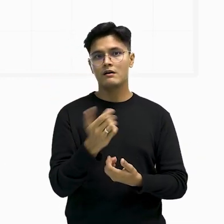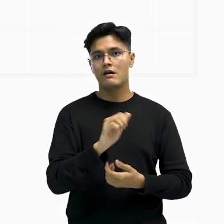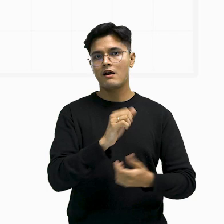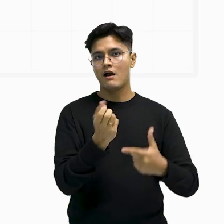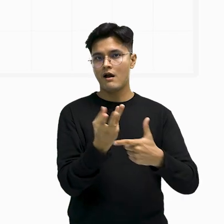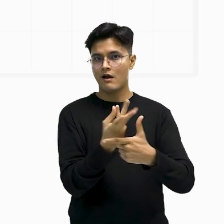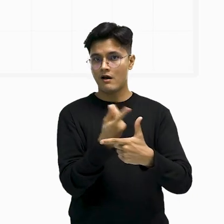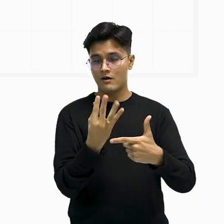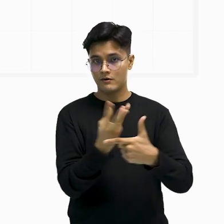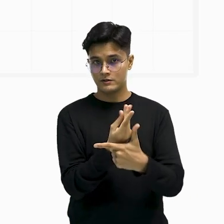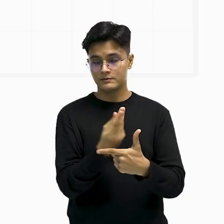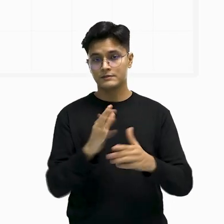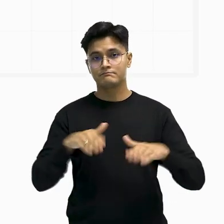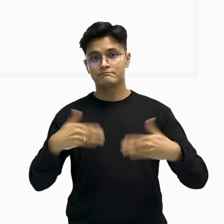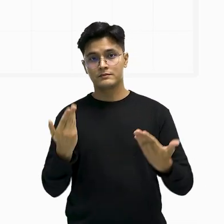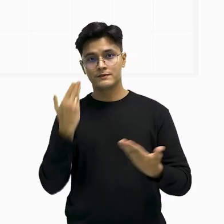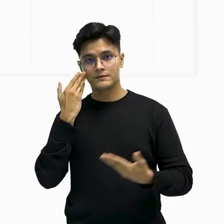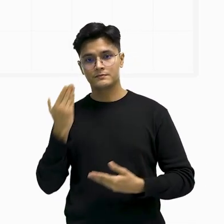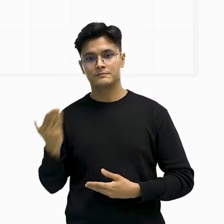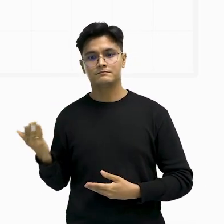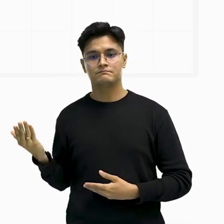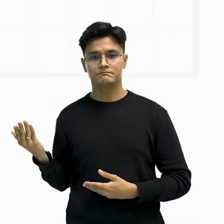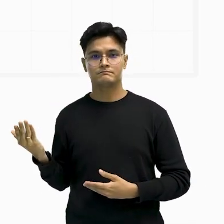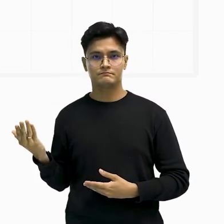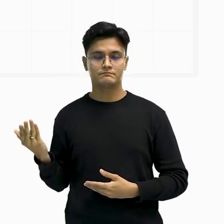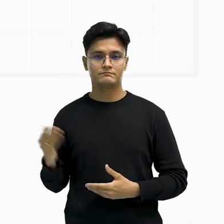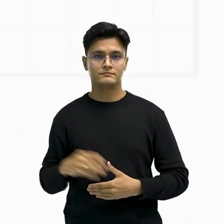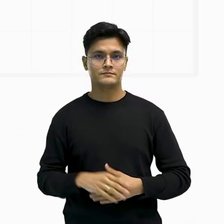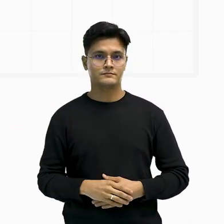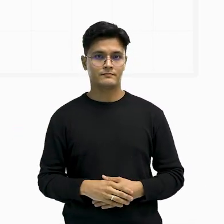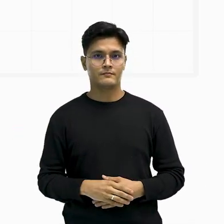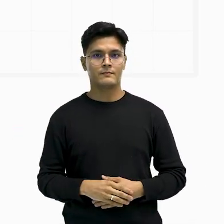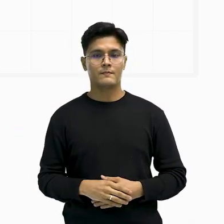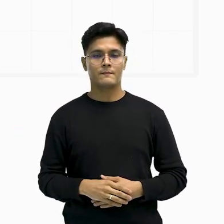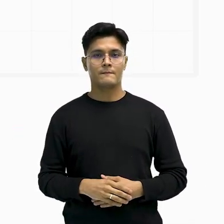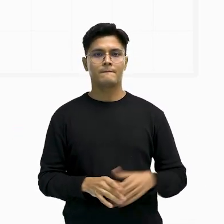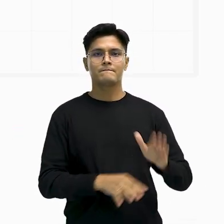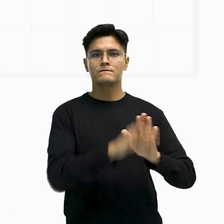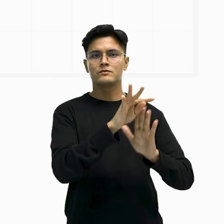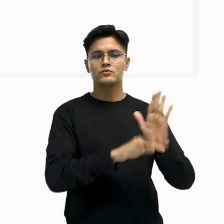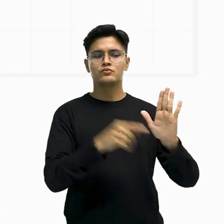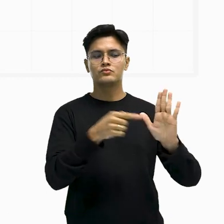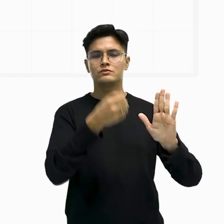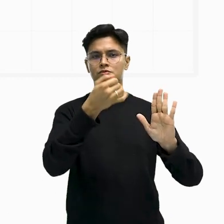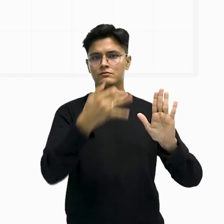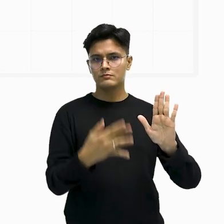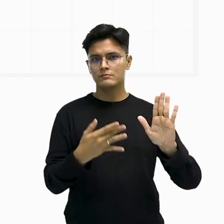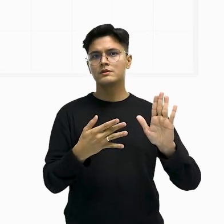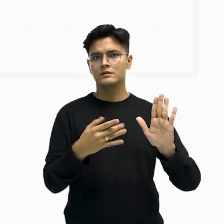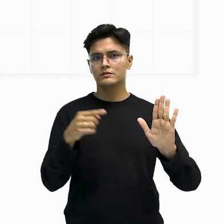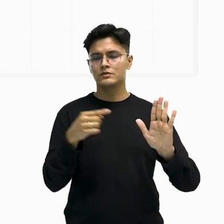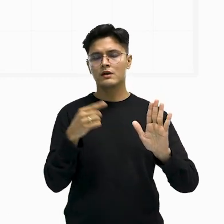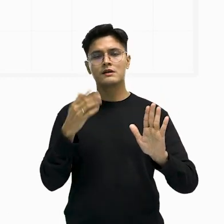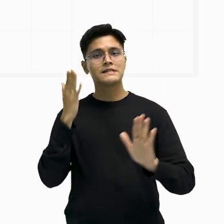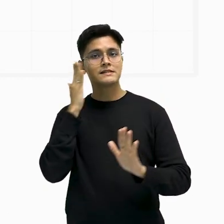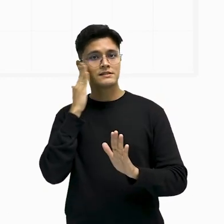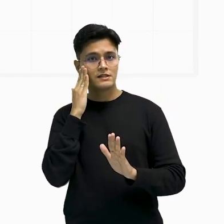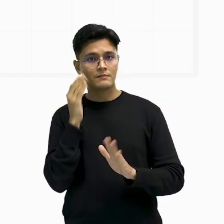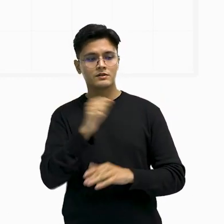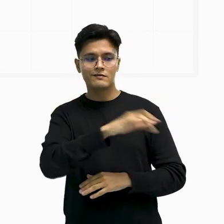aí. Então veja que ele diz que, vamos começar daqui, ó. Sabe-se que nessa área triangular, um